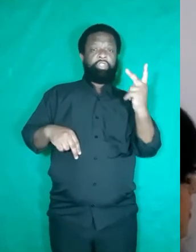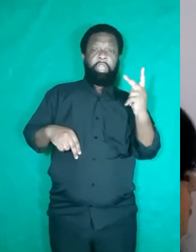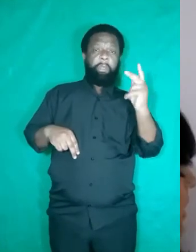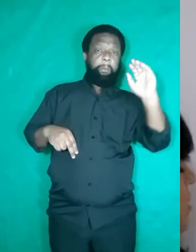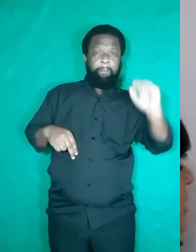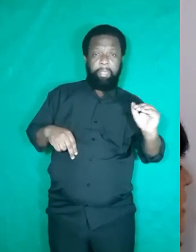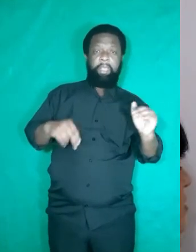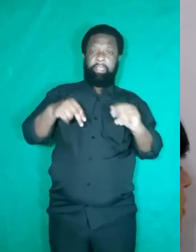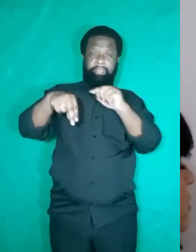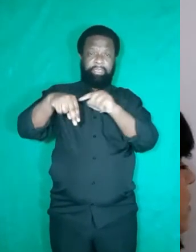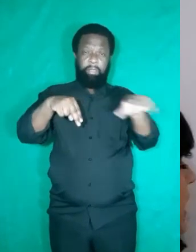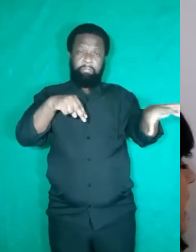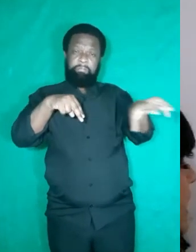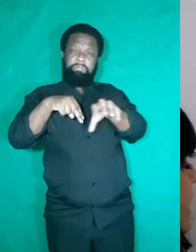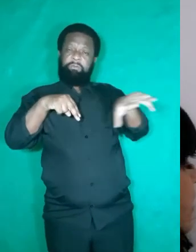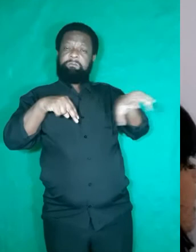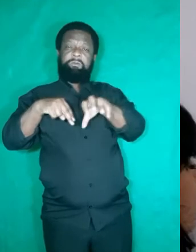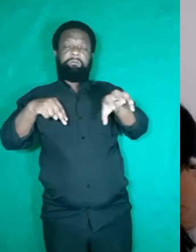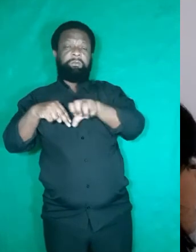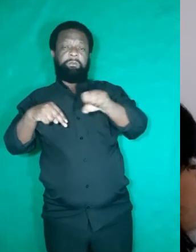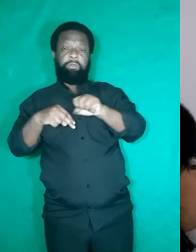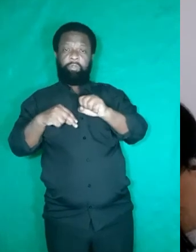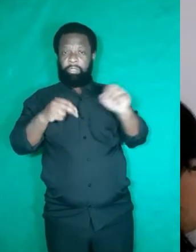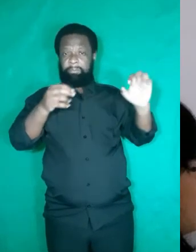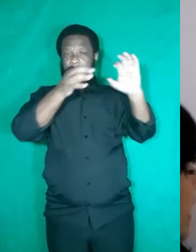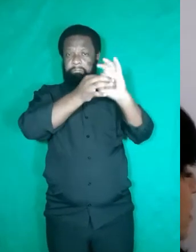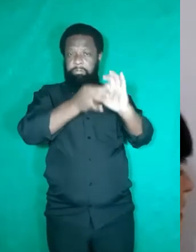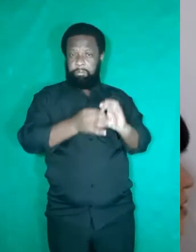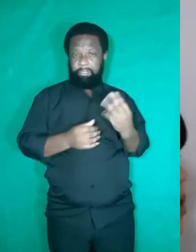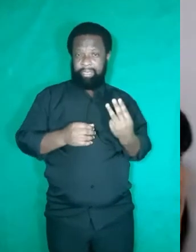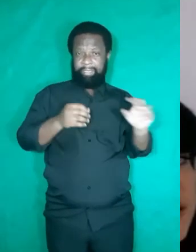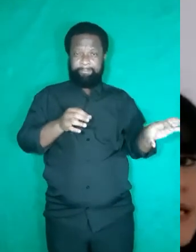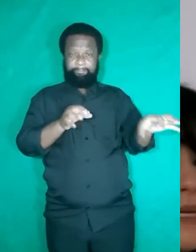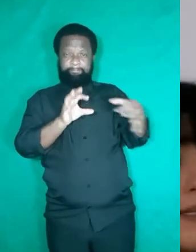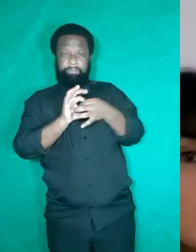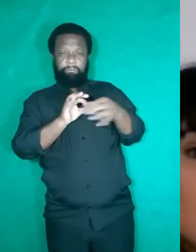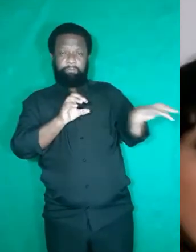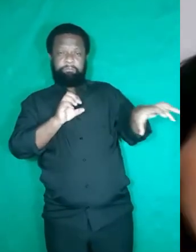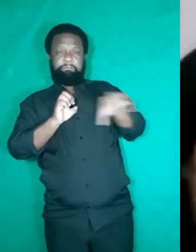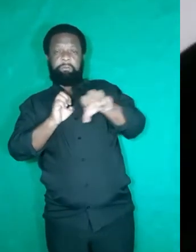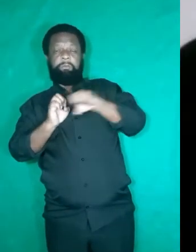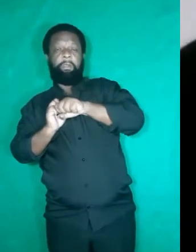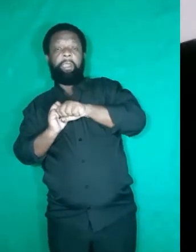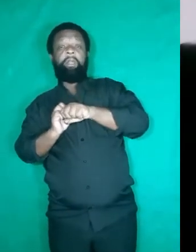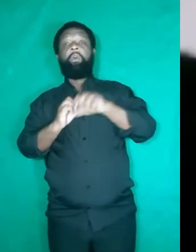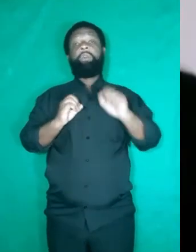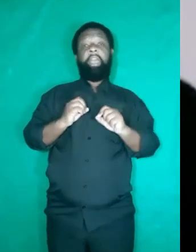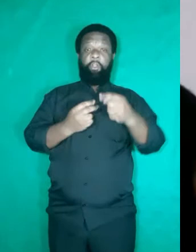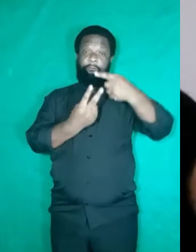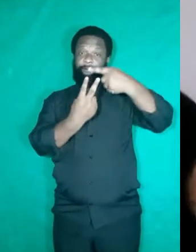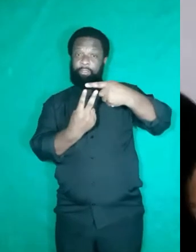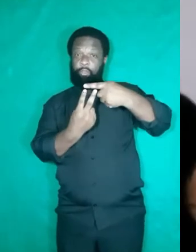dessas três ligações. E o que acontece? Esses três vetores eles se somarão